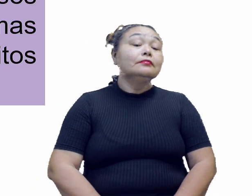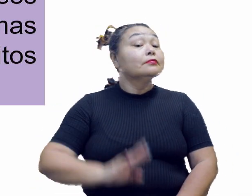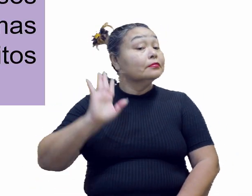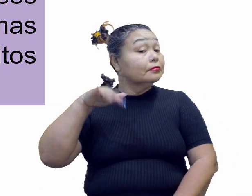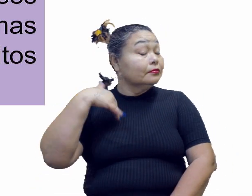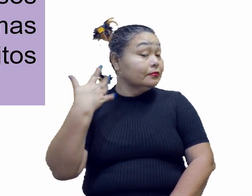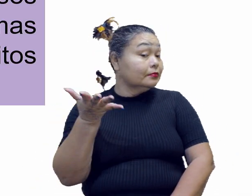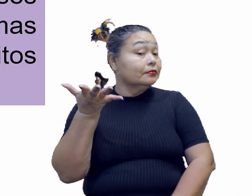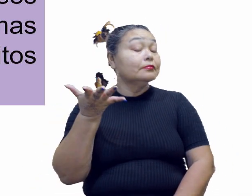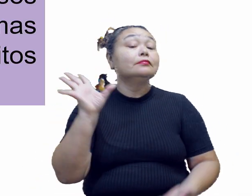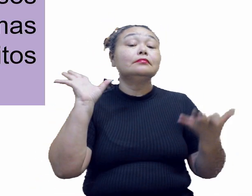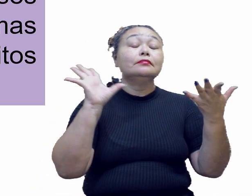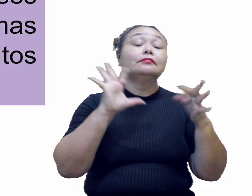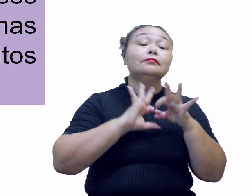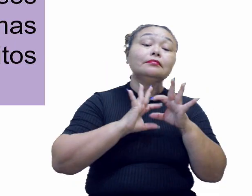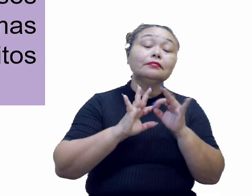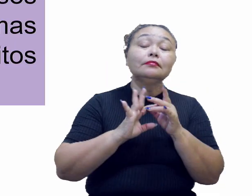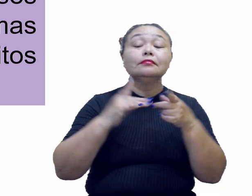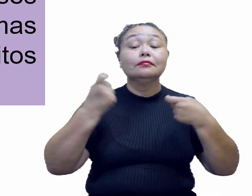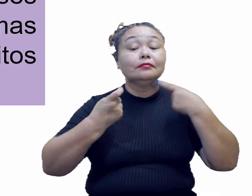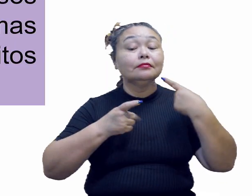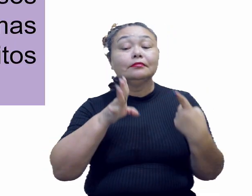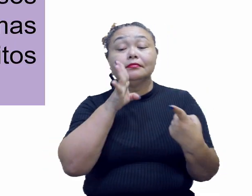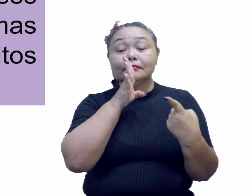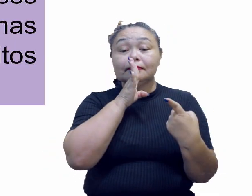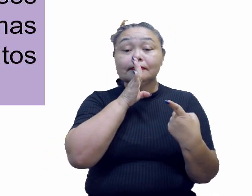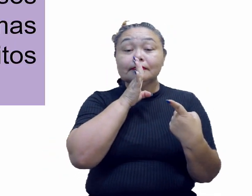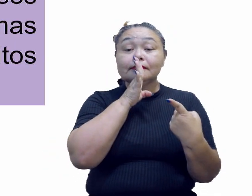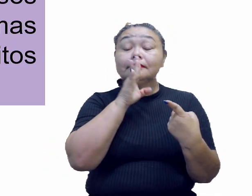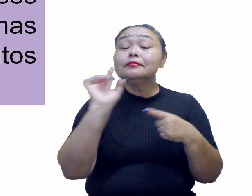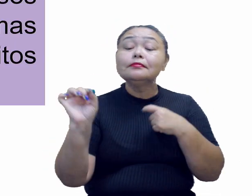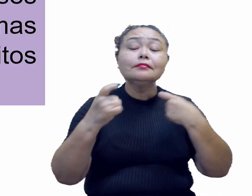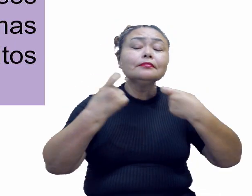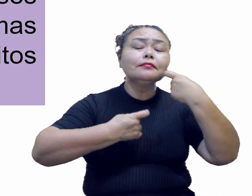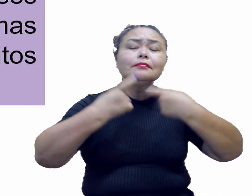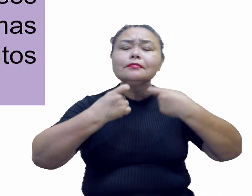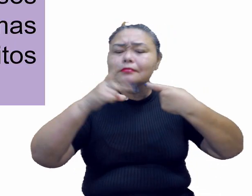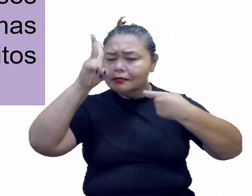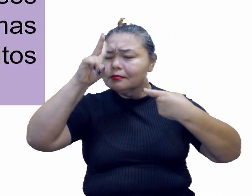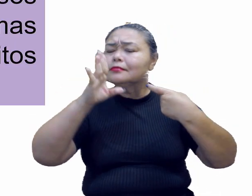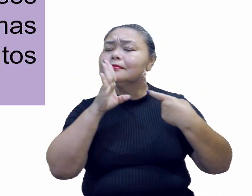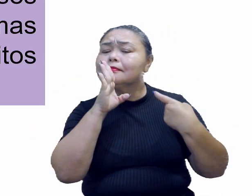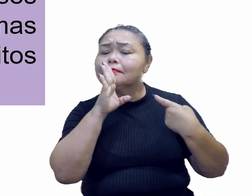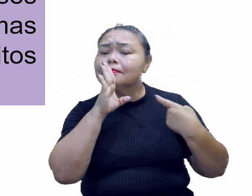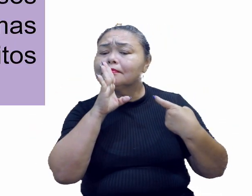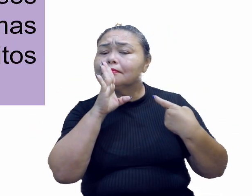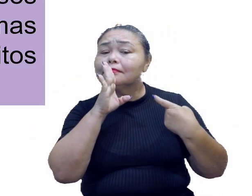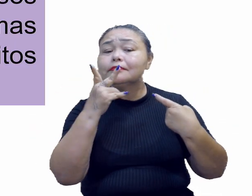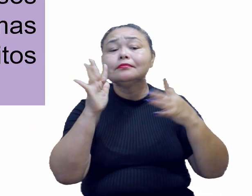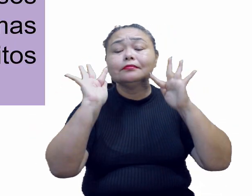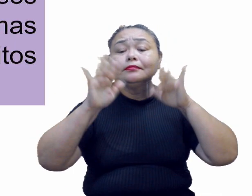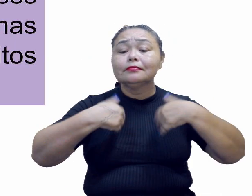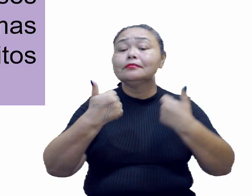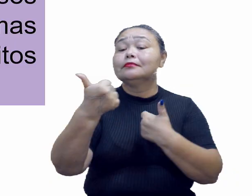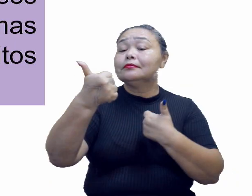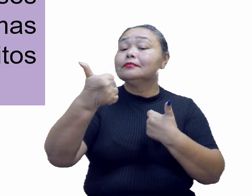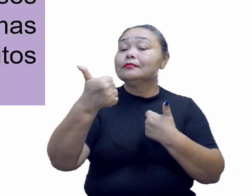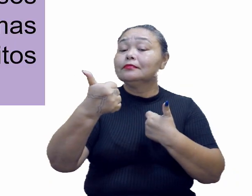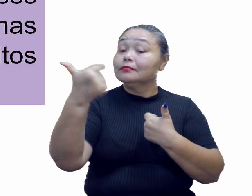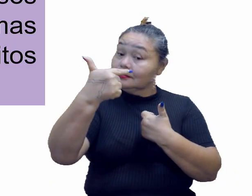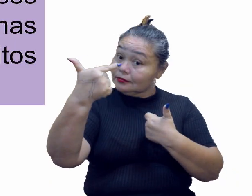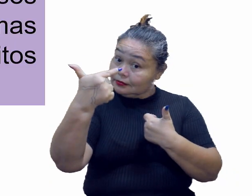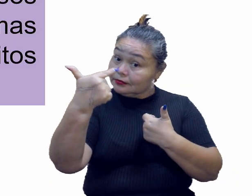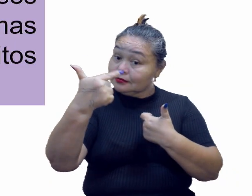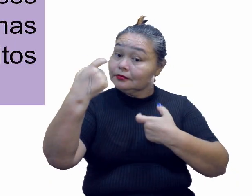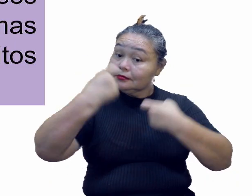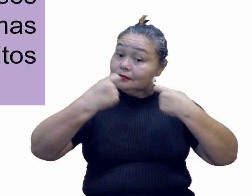Além disso, o contexto da Guerra Fria. O que é a Guerra Fria, gente? Só lembrando. Quando terminou a Segunda